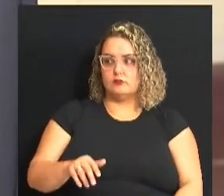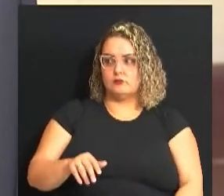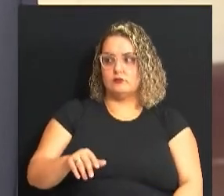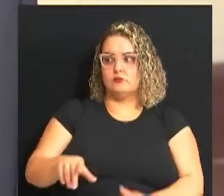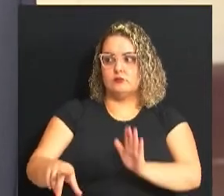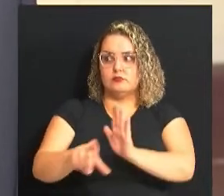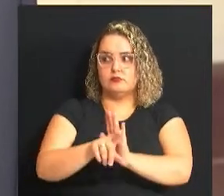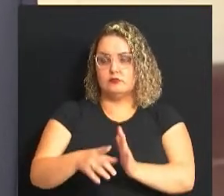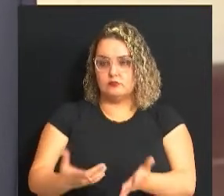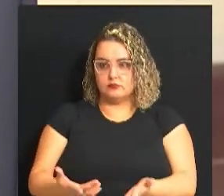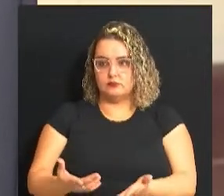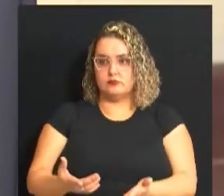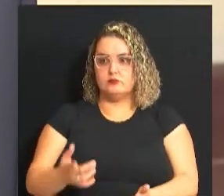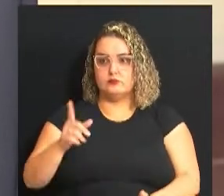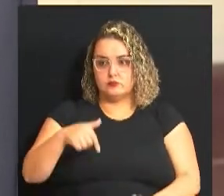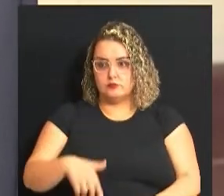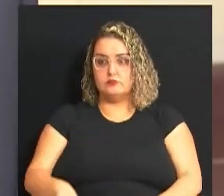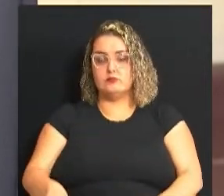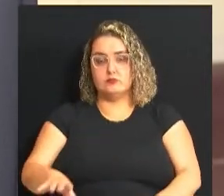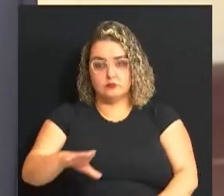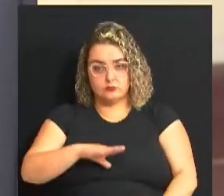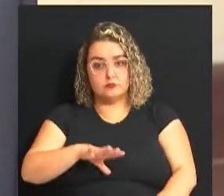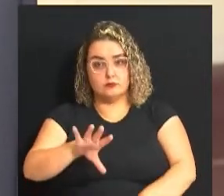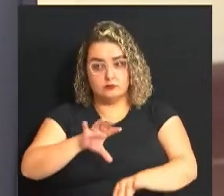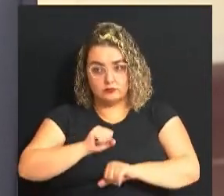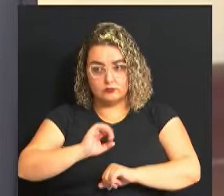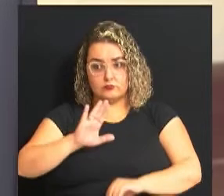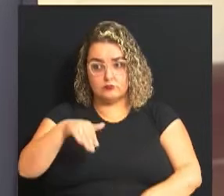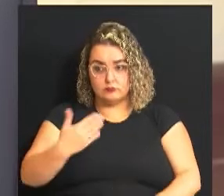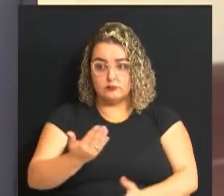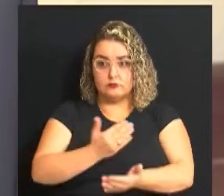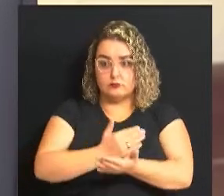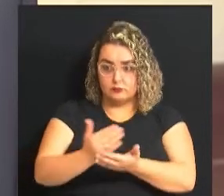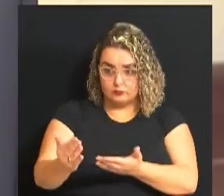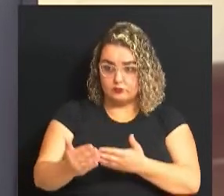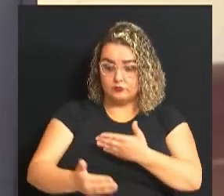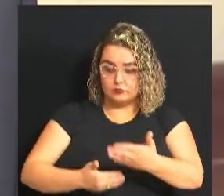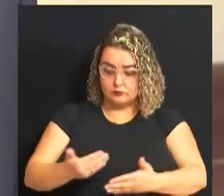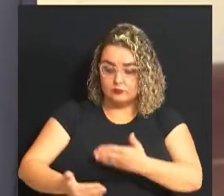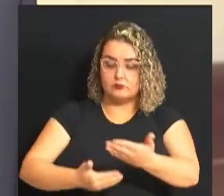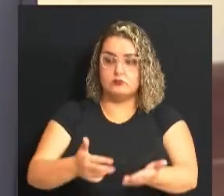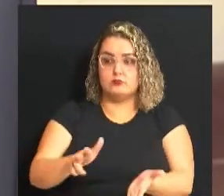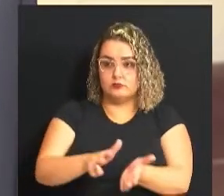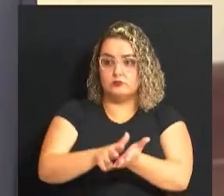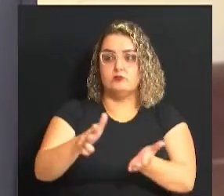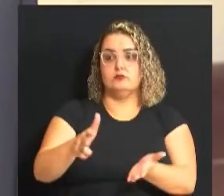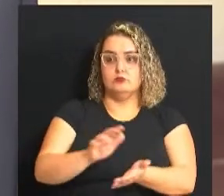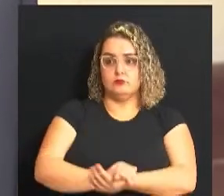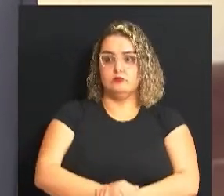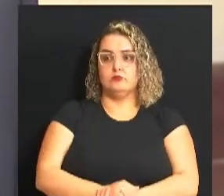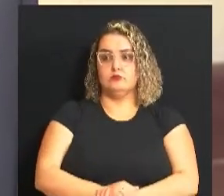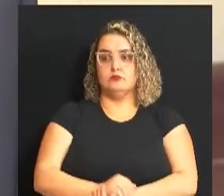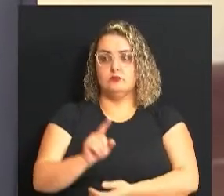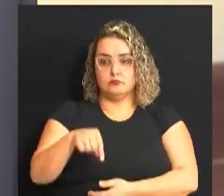o que o município adotou desde quando nós iniciamos o processo de regularização a partir desta lei.